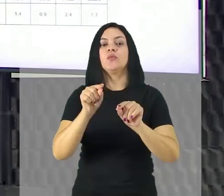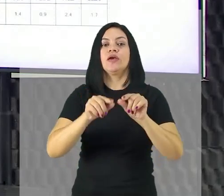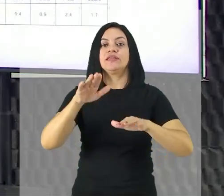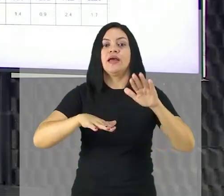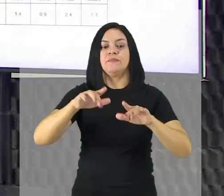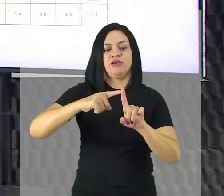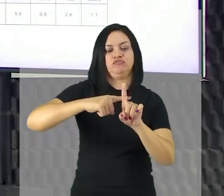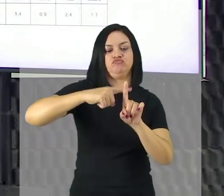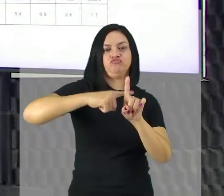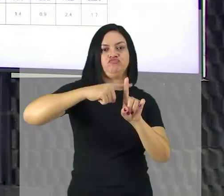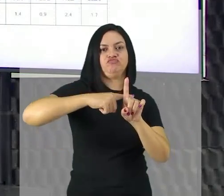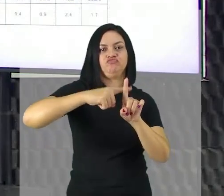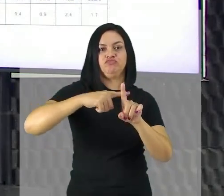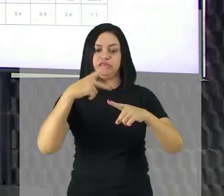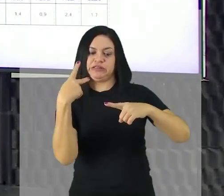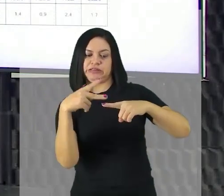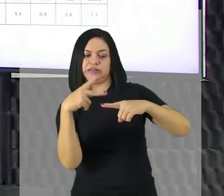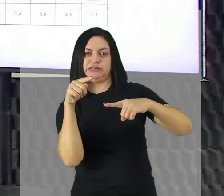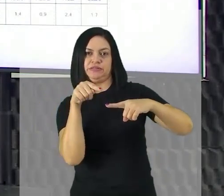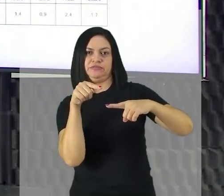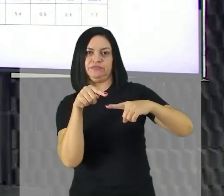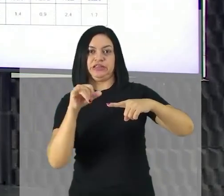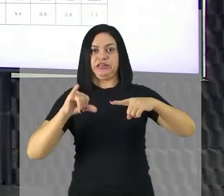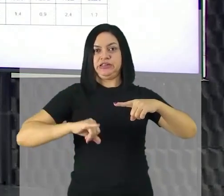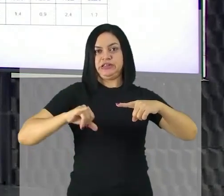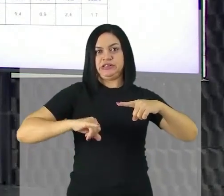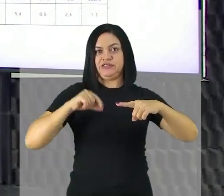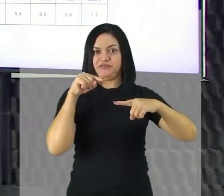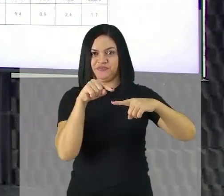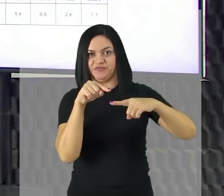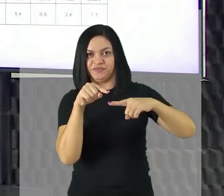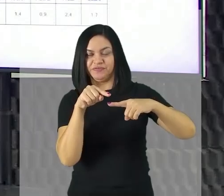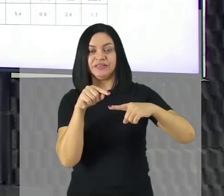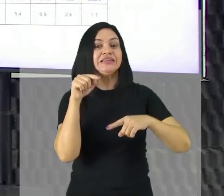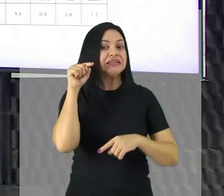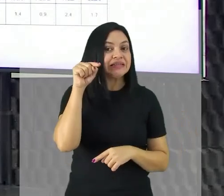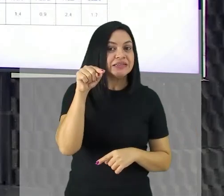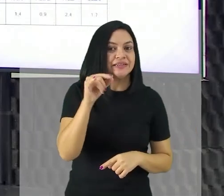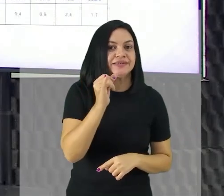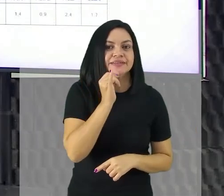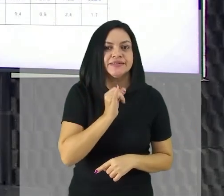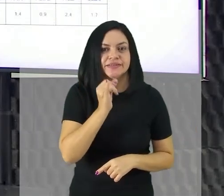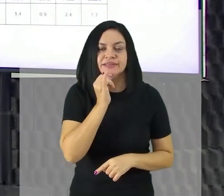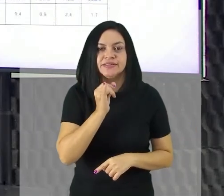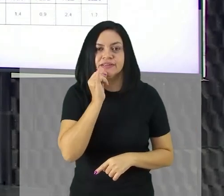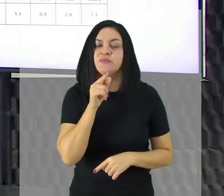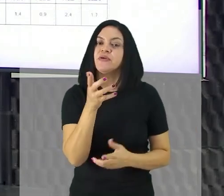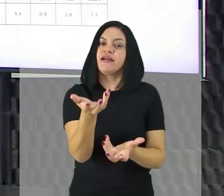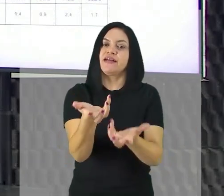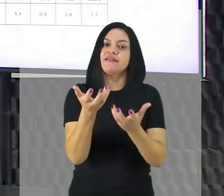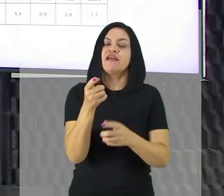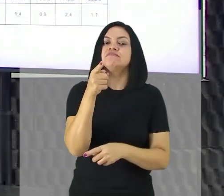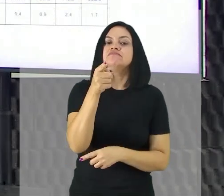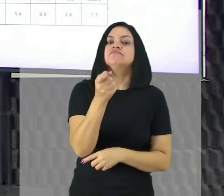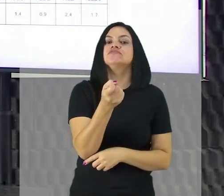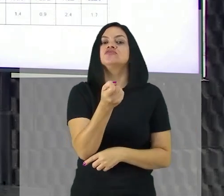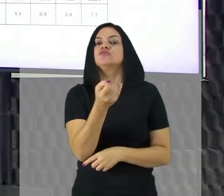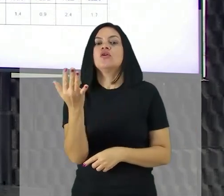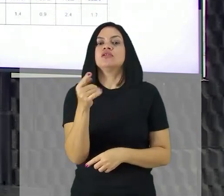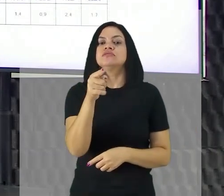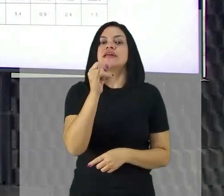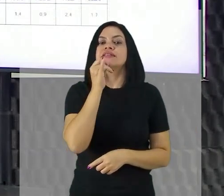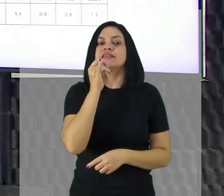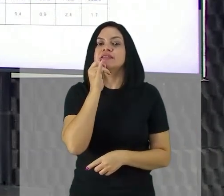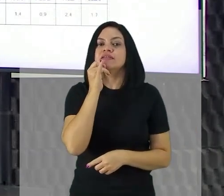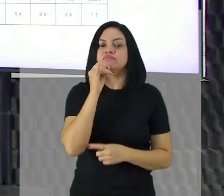variação de temperatura sofrida por ele. Nesse caso, que é para a gente definir, ó, com relação